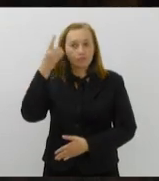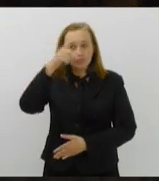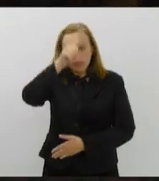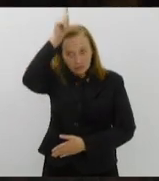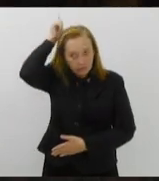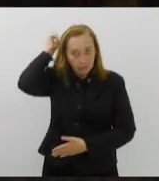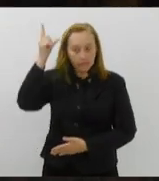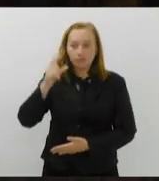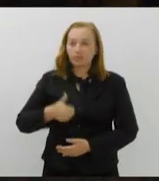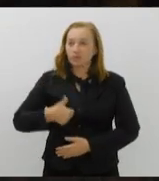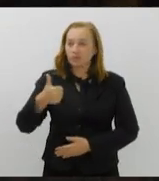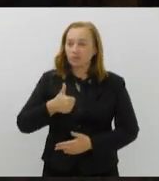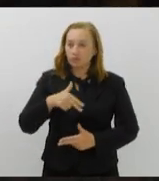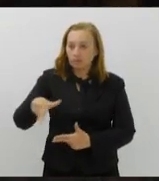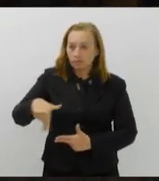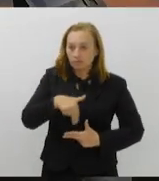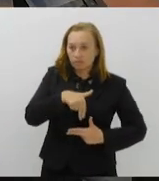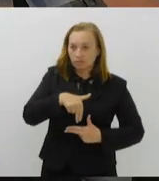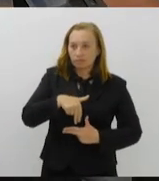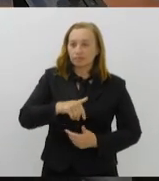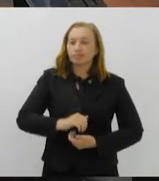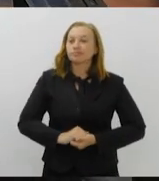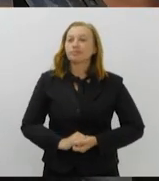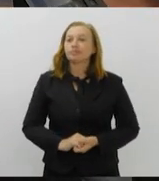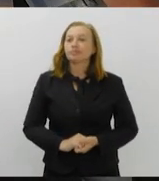Paulo para fazer uso da Tribuna